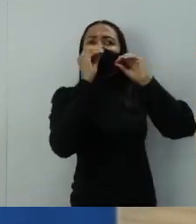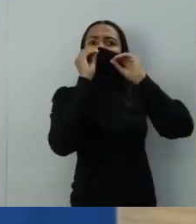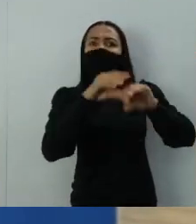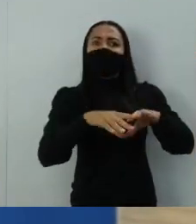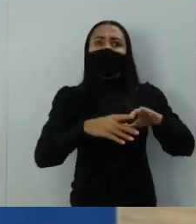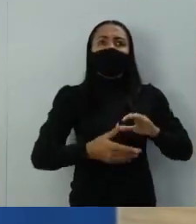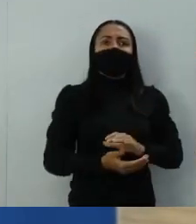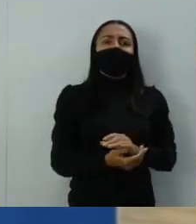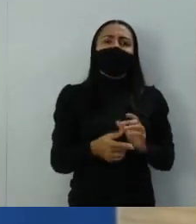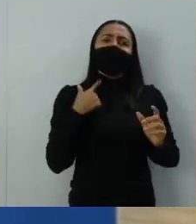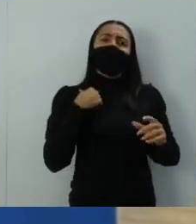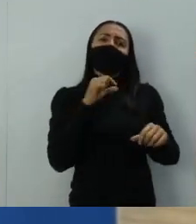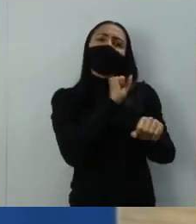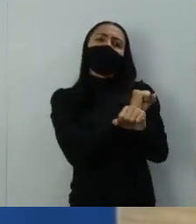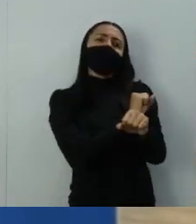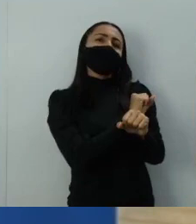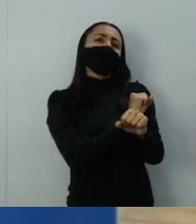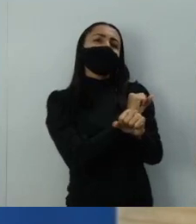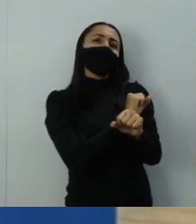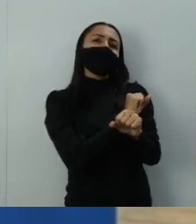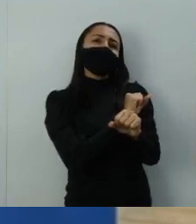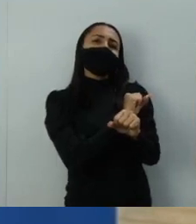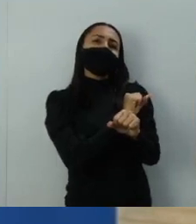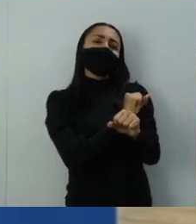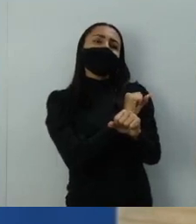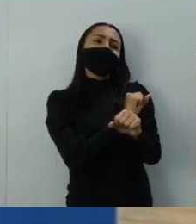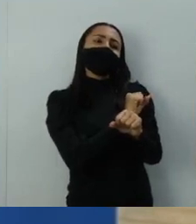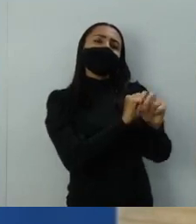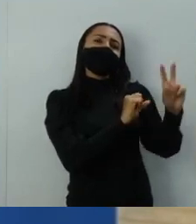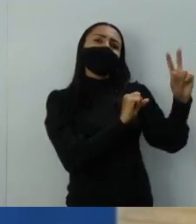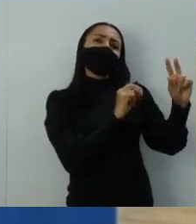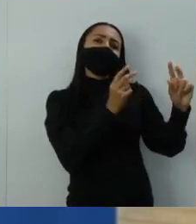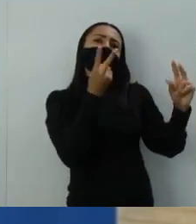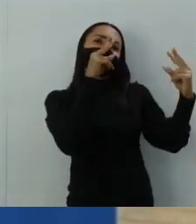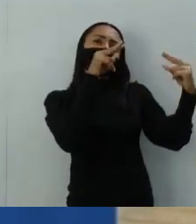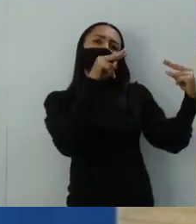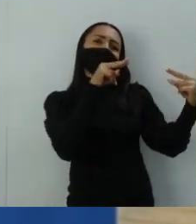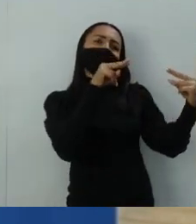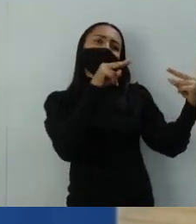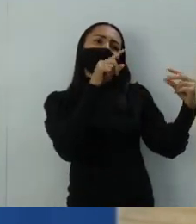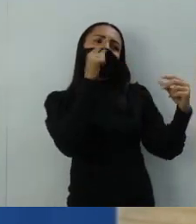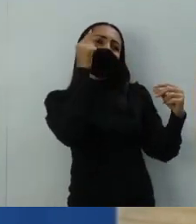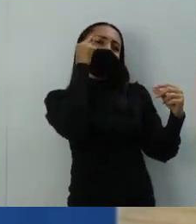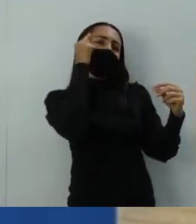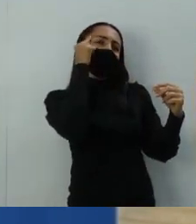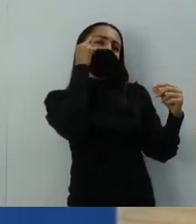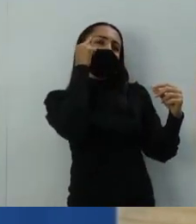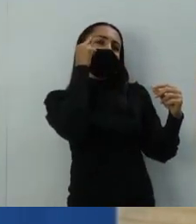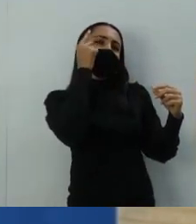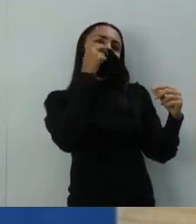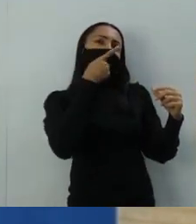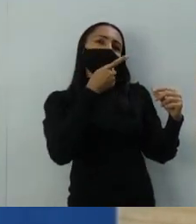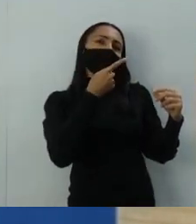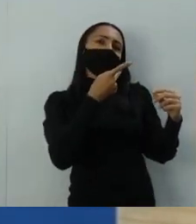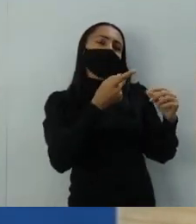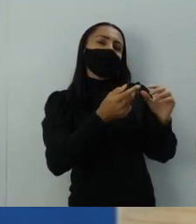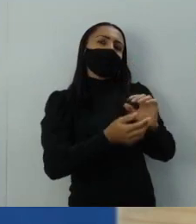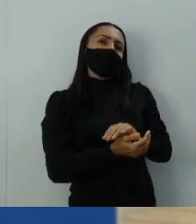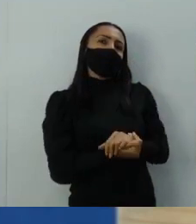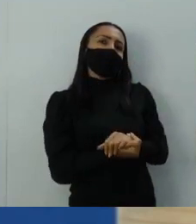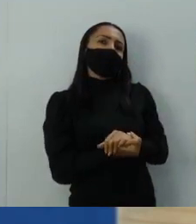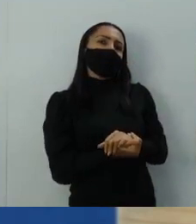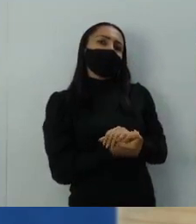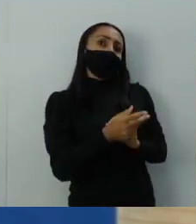parei, olhei para a pessoa, pensei um pouquinho e disse o seguinte, e eu vou dizer isso agora para